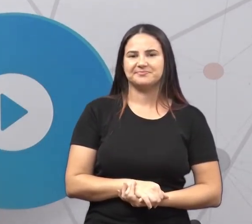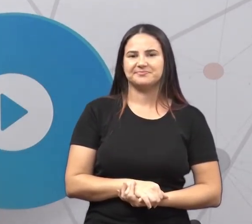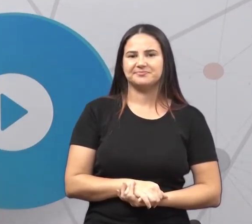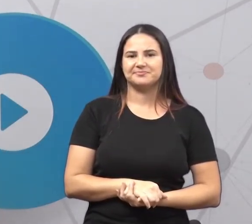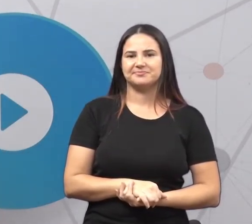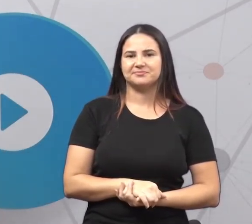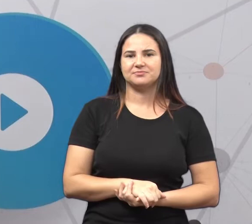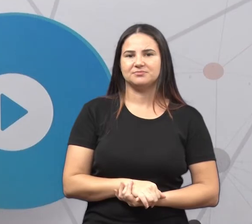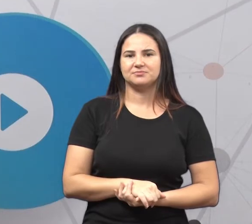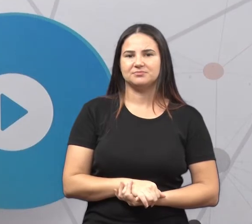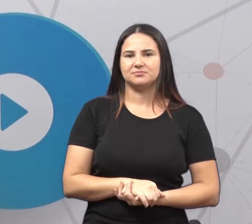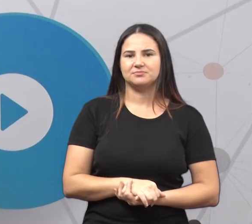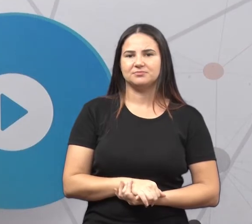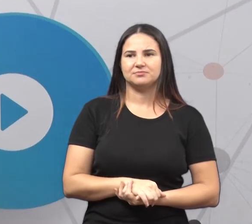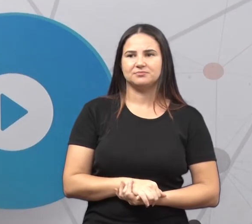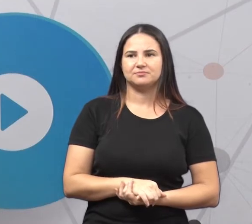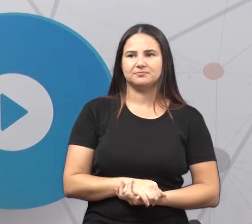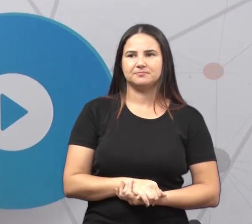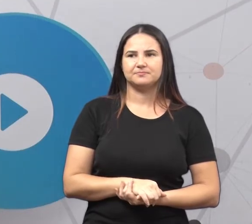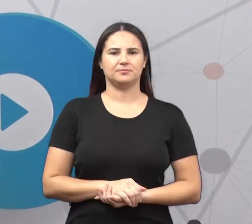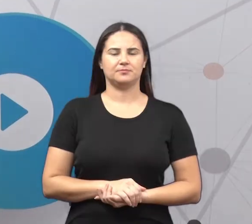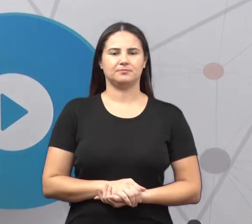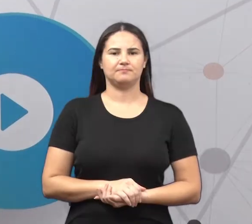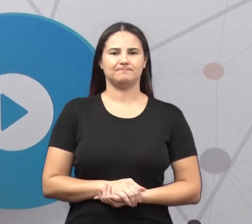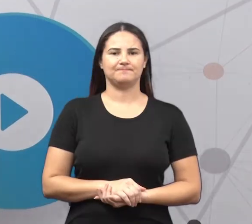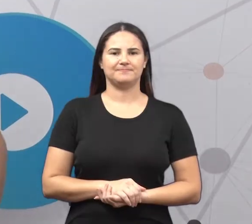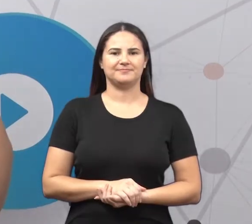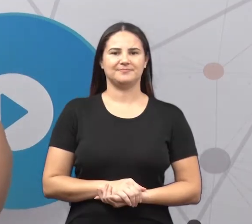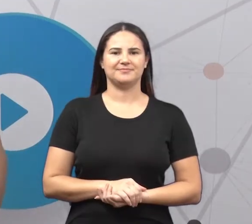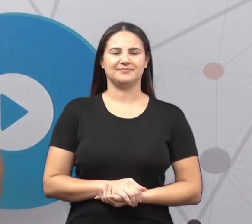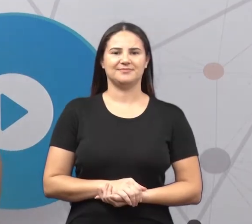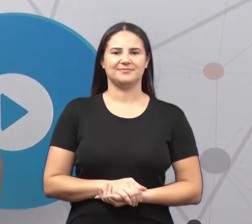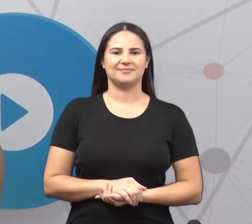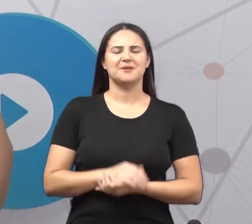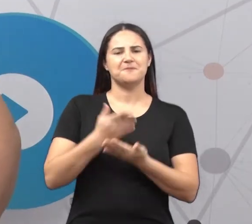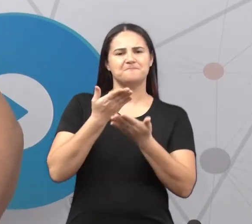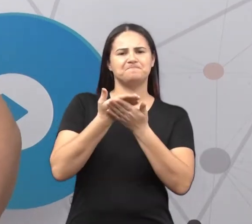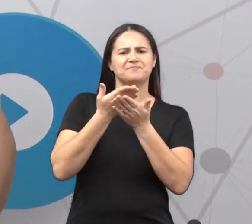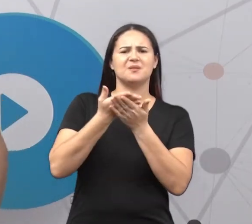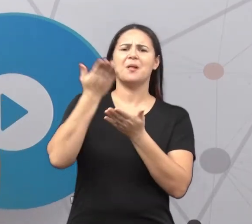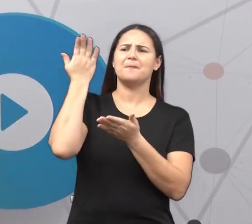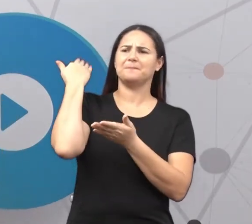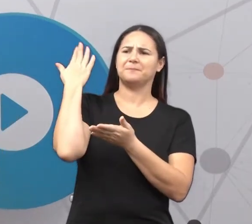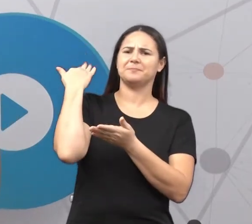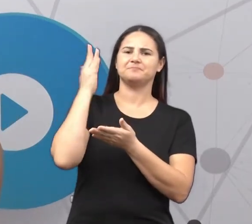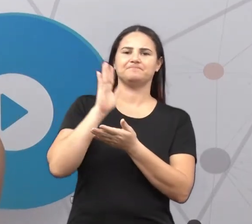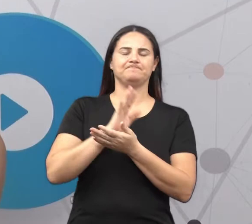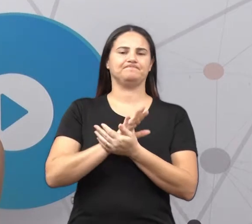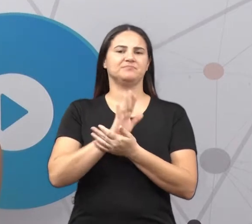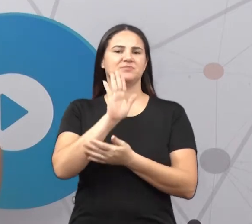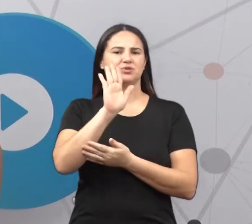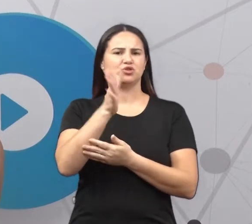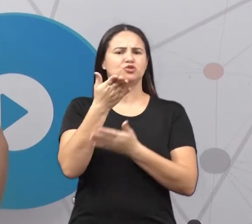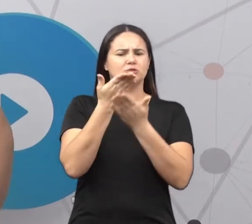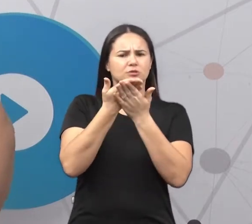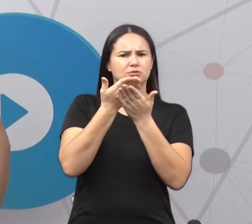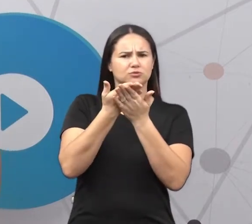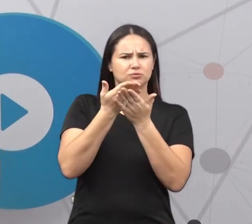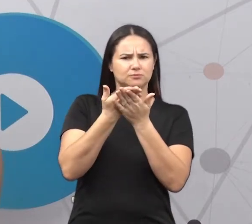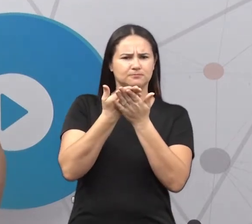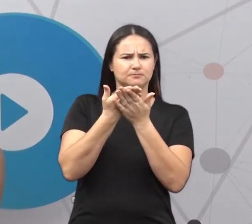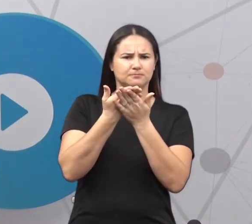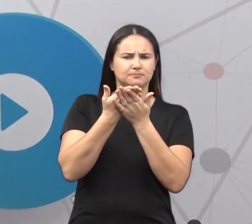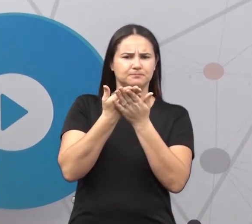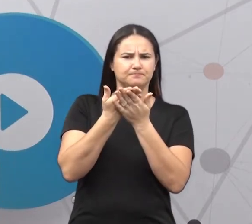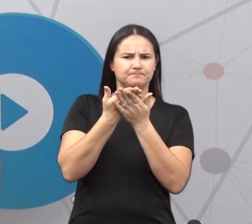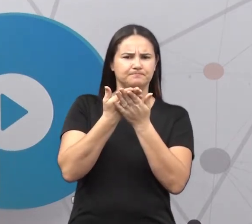segunda parte da aula de função de linguagem. Agora aqui comigo. Na aula passada, nós tivemos,